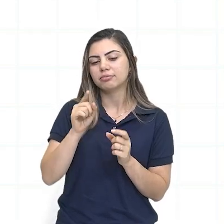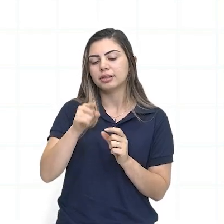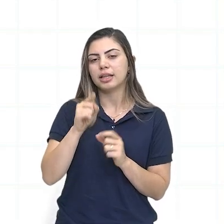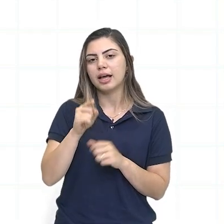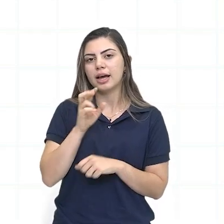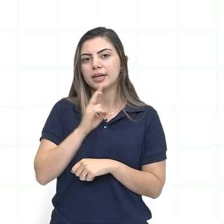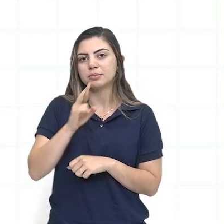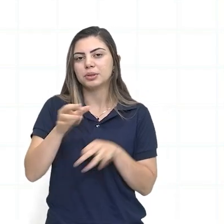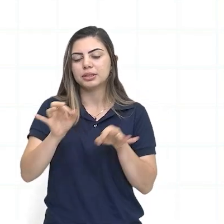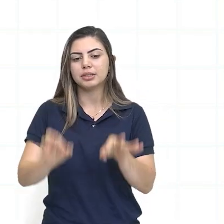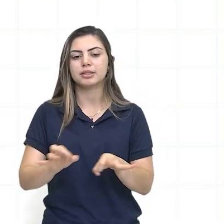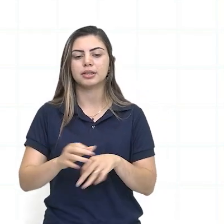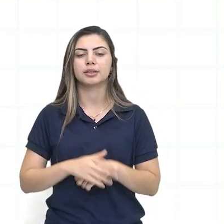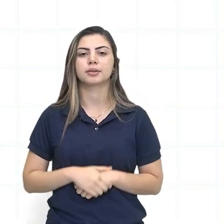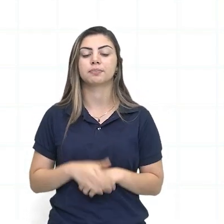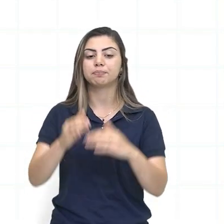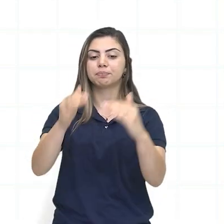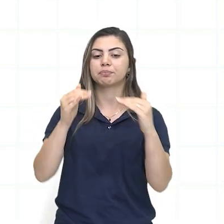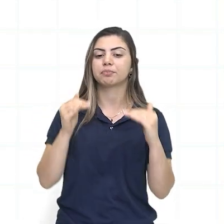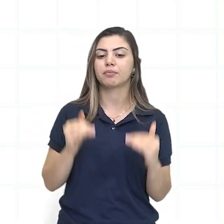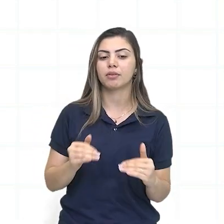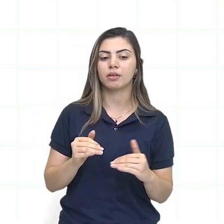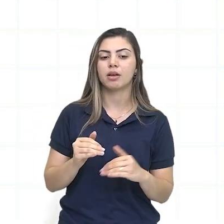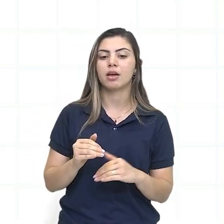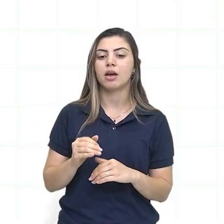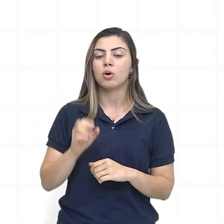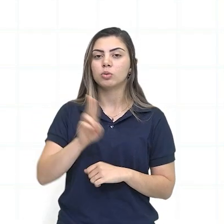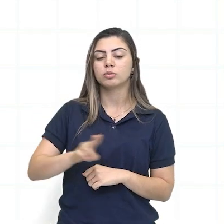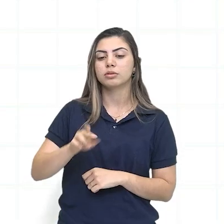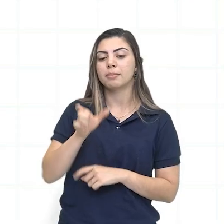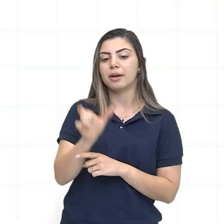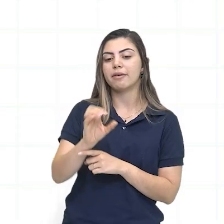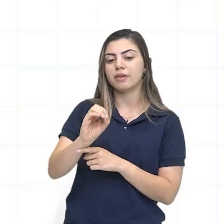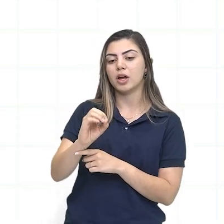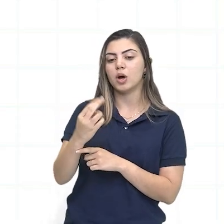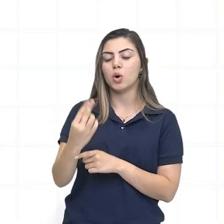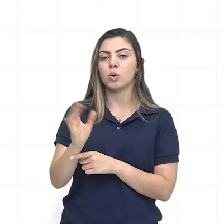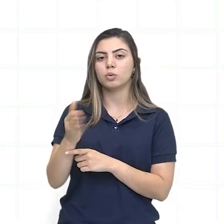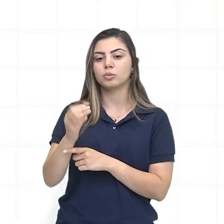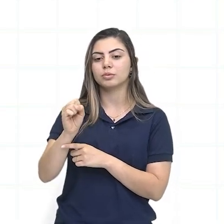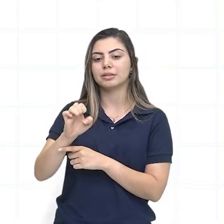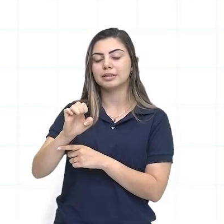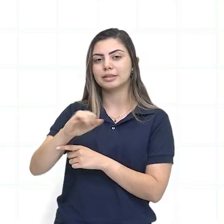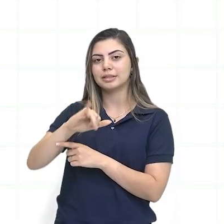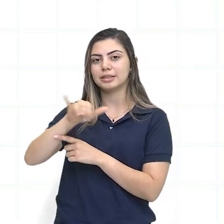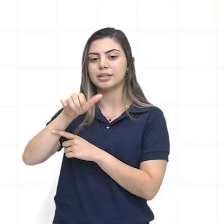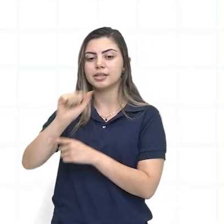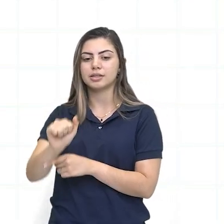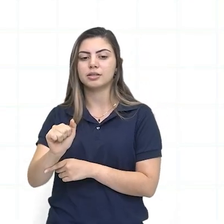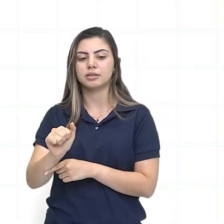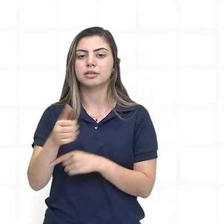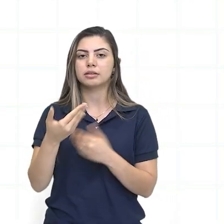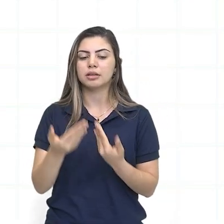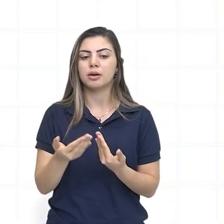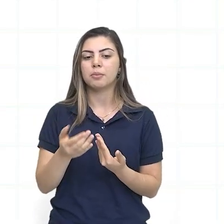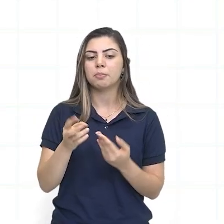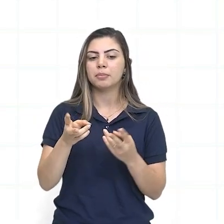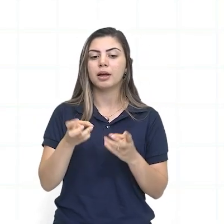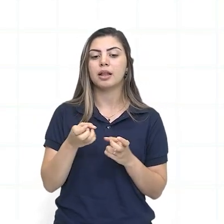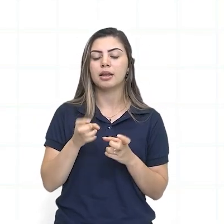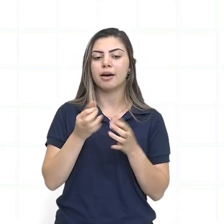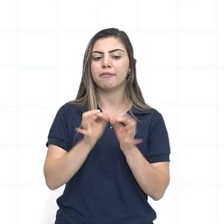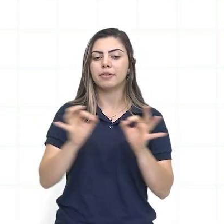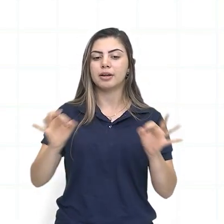muito rico, ou seja, ele possui muitas terras produtivas e outros recursos